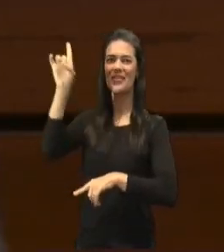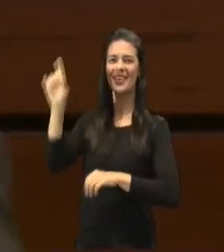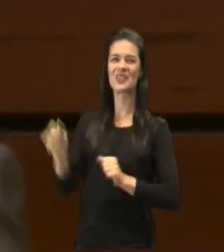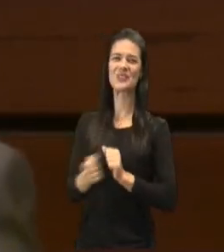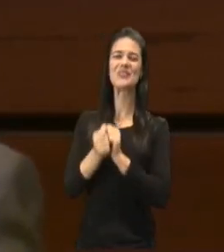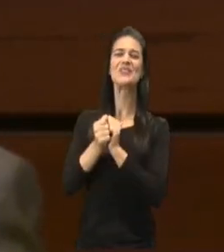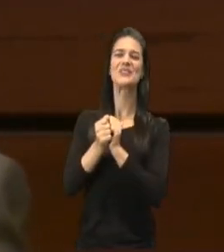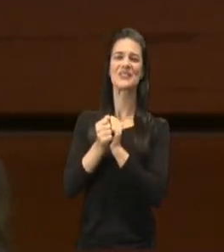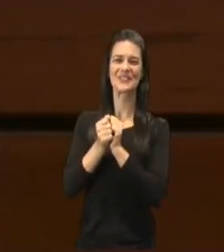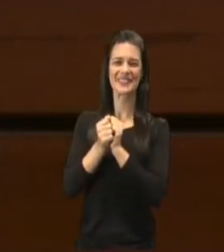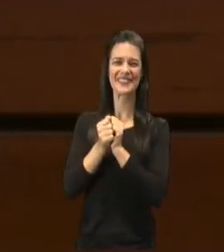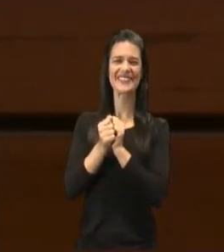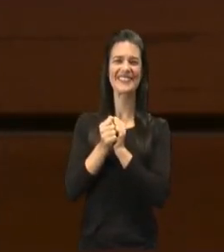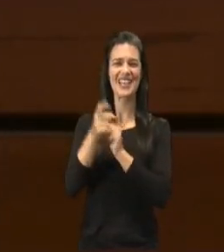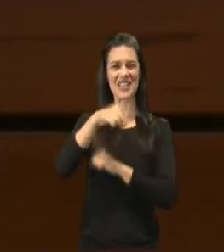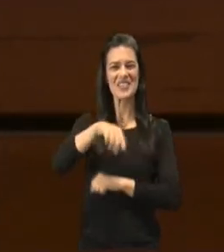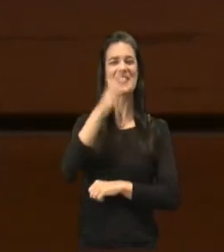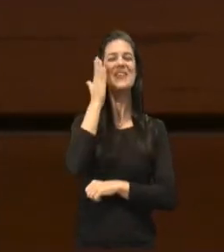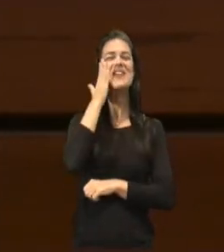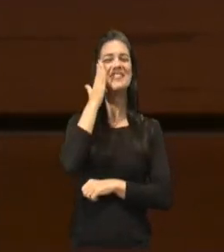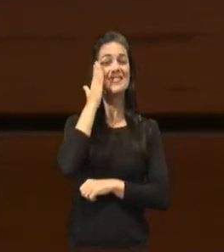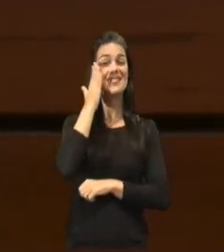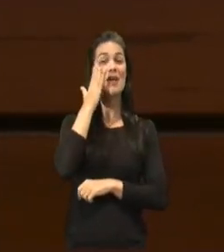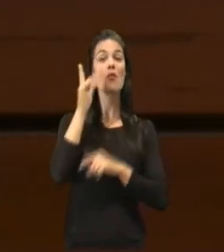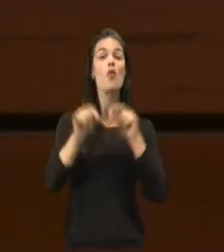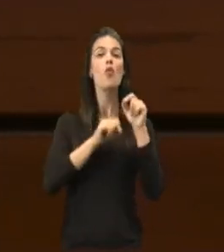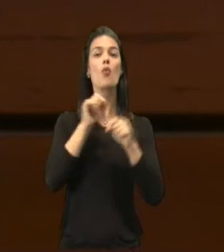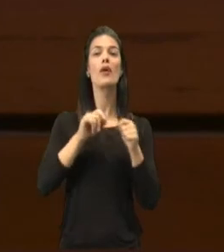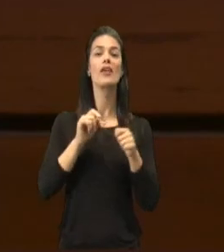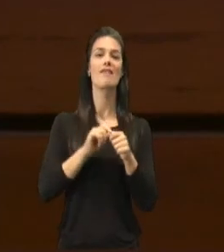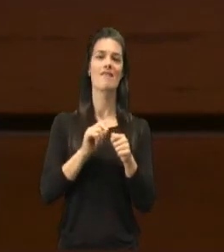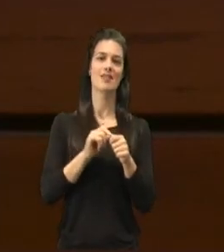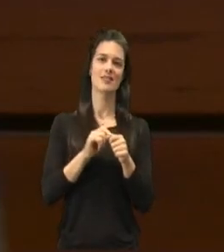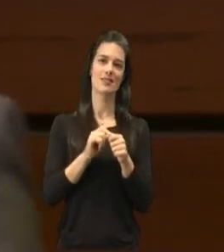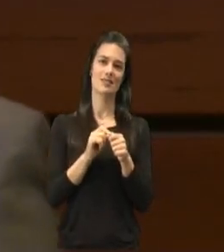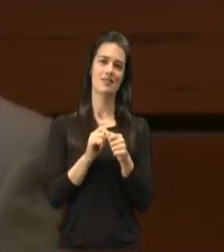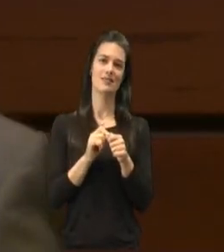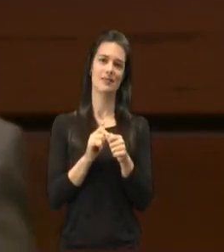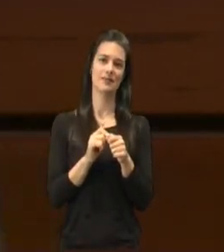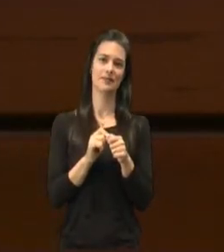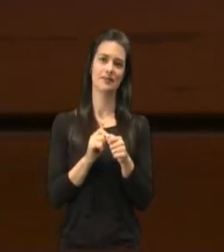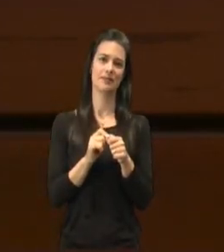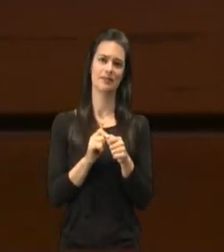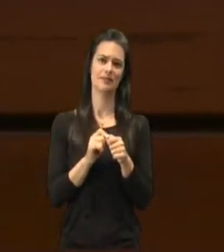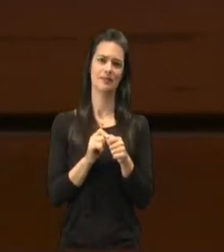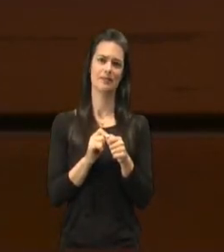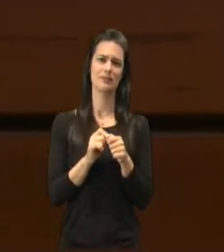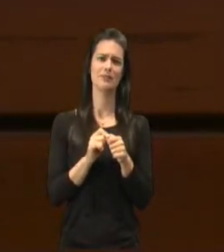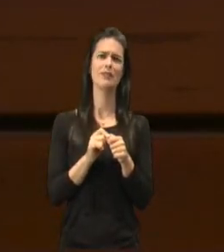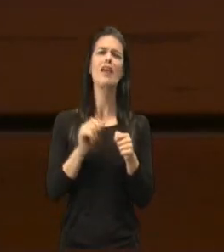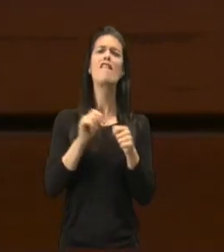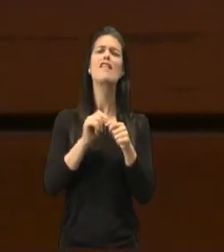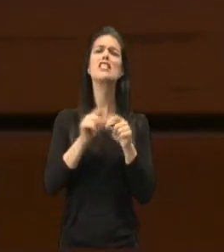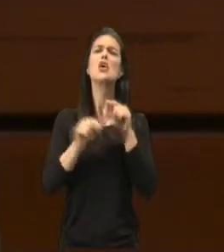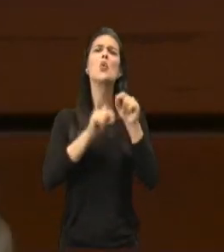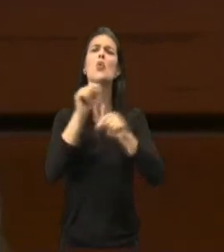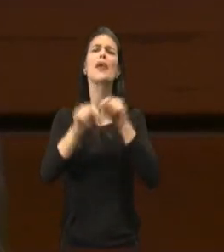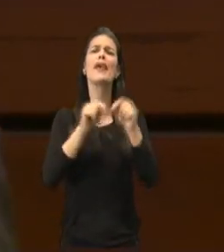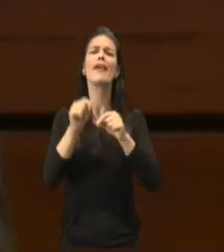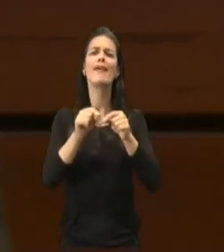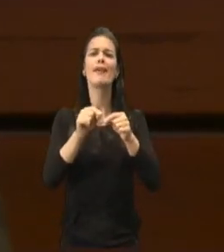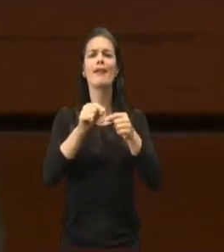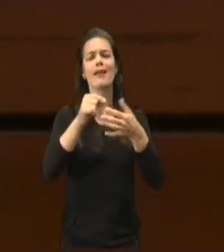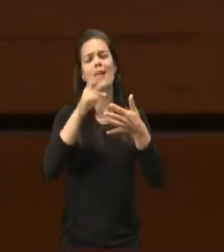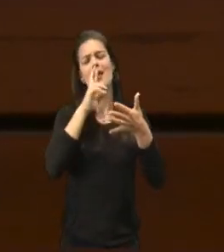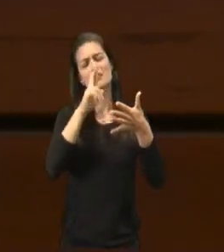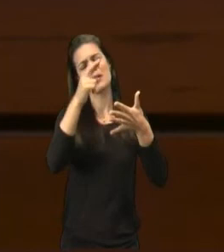nossas atribuições, nós sabemos o que fazer. O que você pode fazer pelo seu filho? Inúmeras respostas nós teríamos